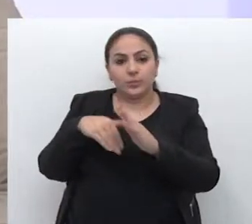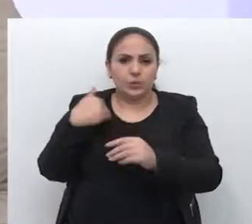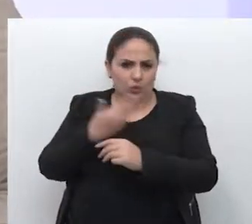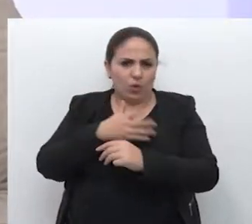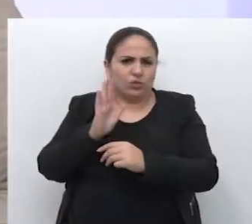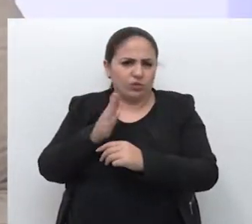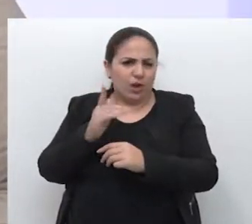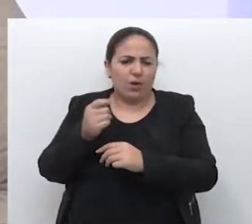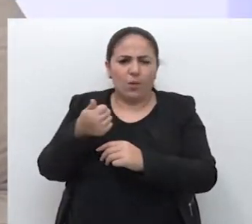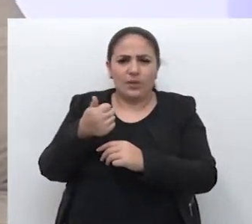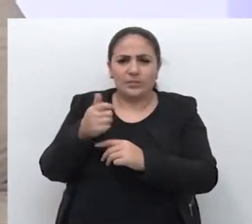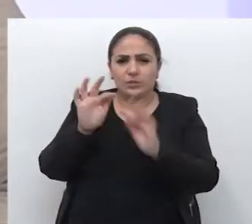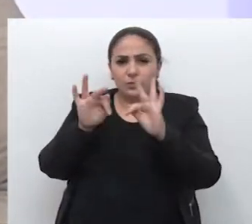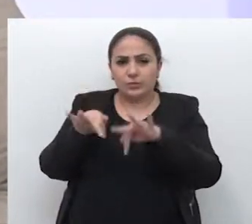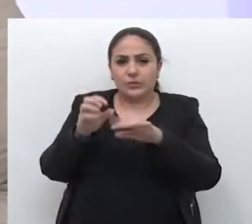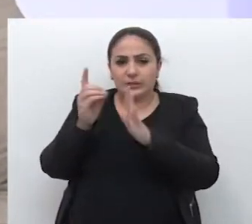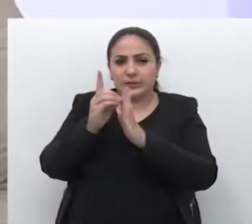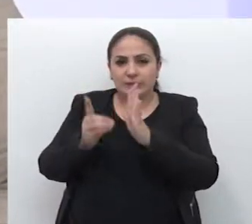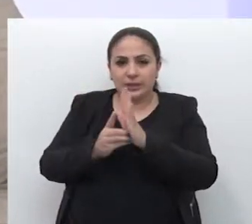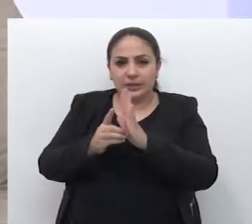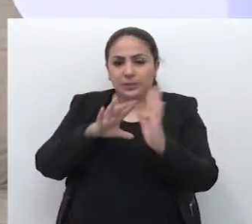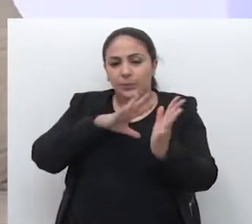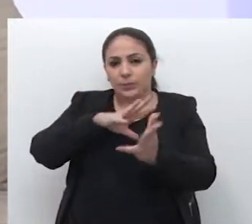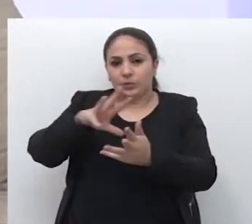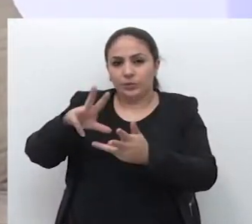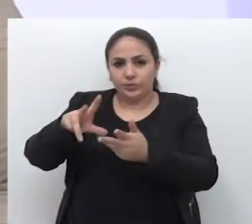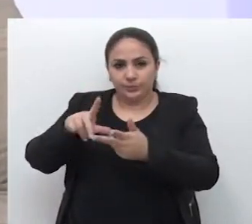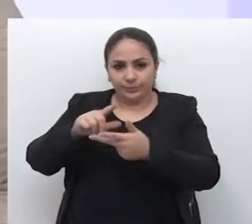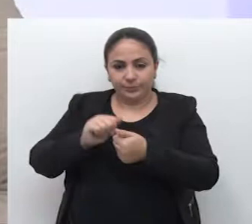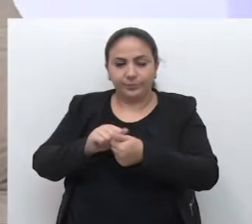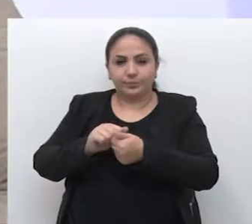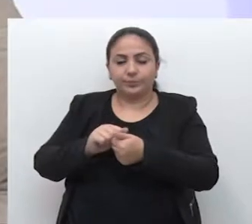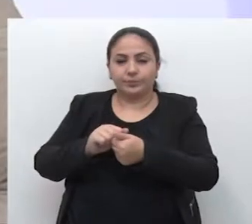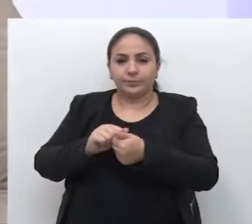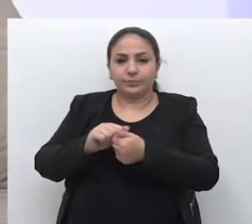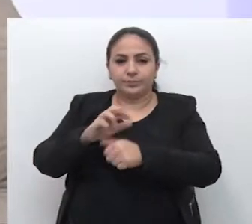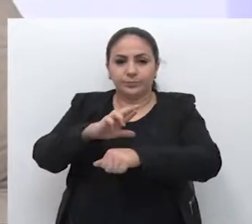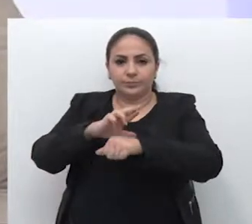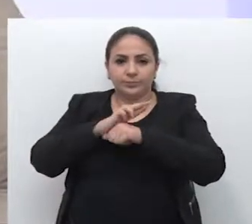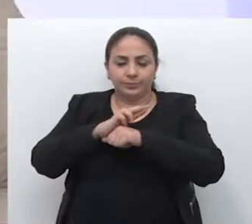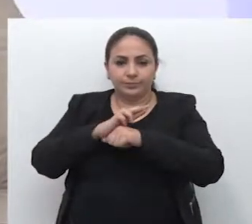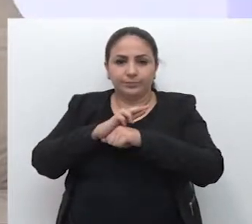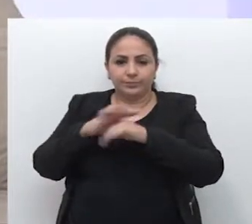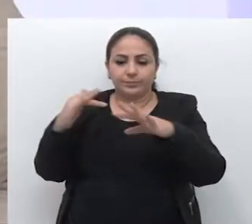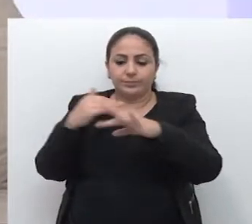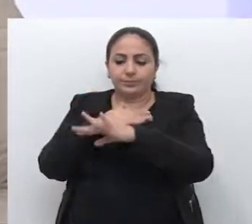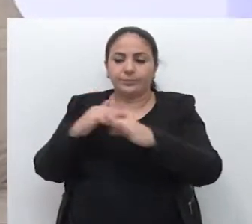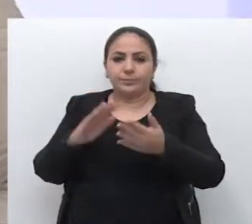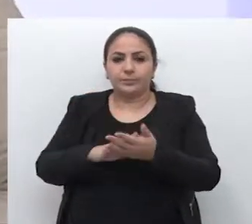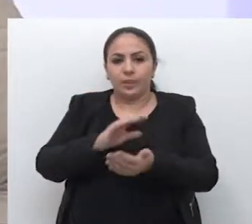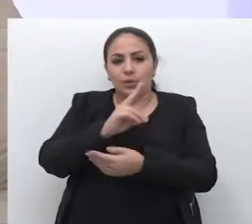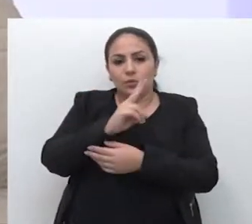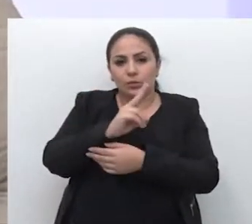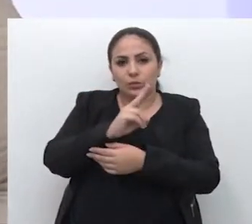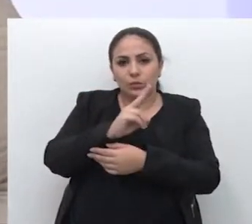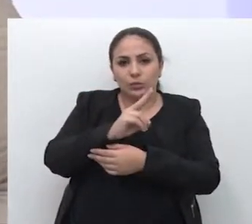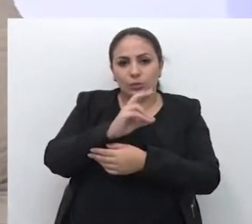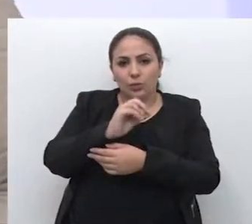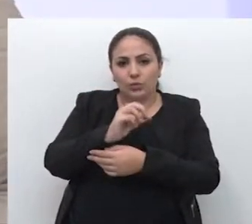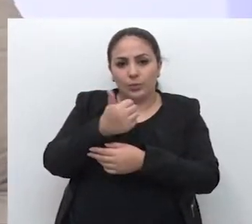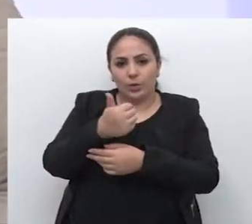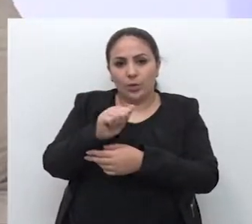nós temos aí já estamos quase no final da década mundial de segurança no trânsito, onde desde 2011, né,